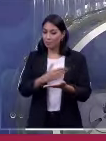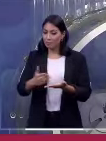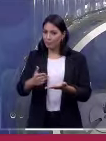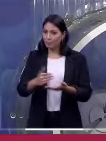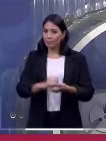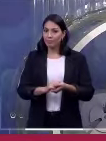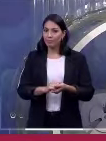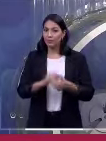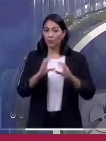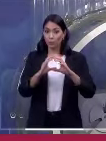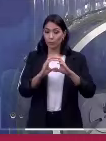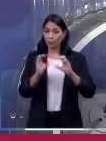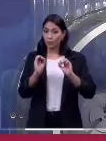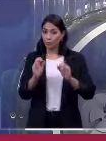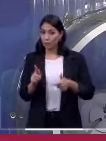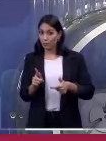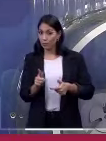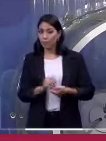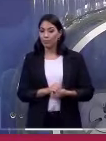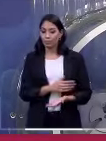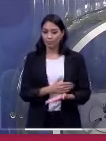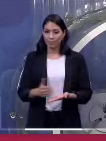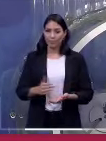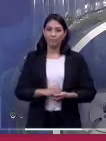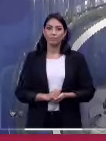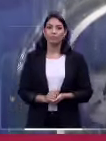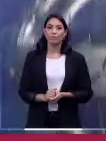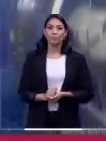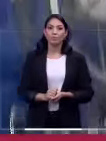Bolas posicionadas. Valendo!